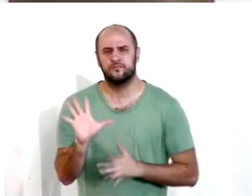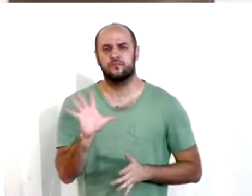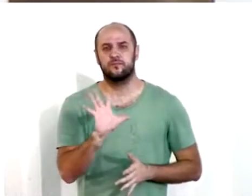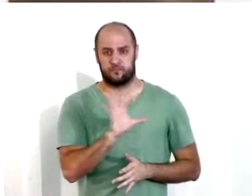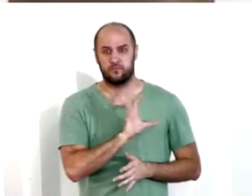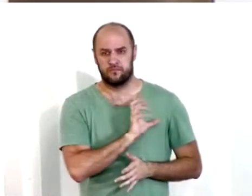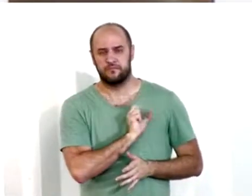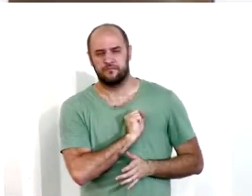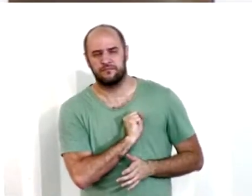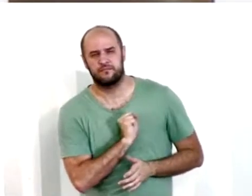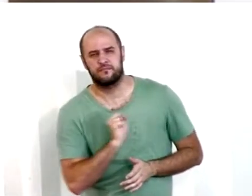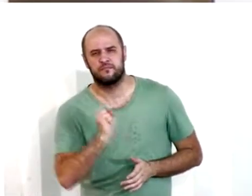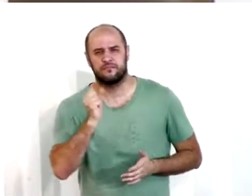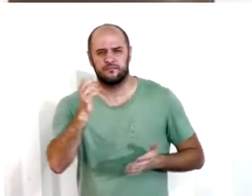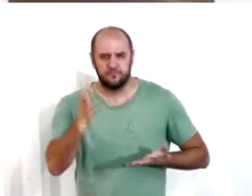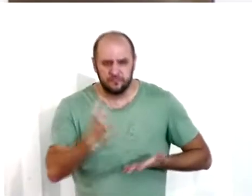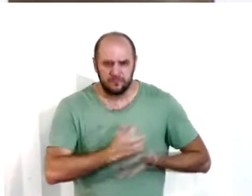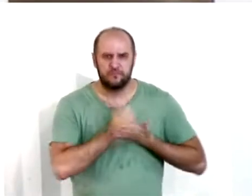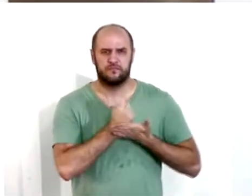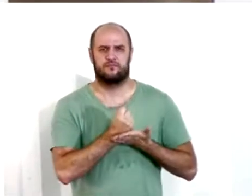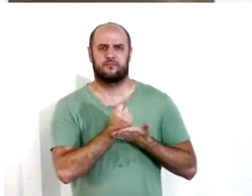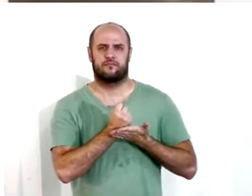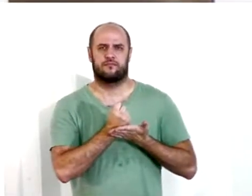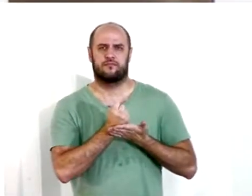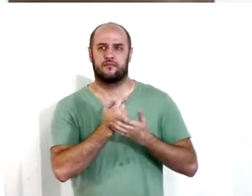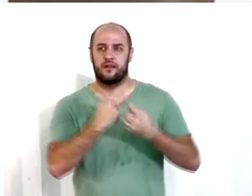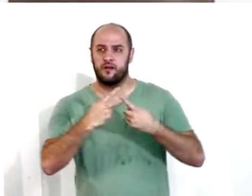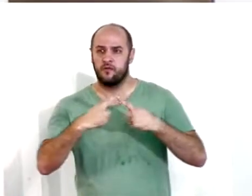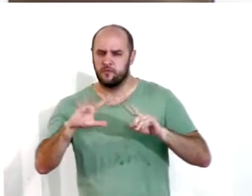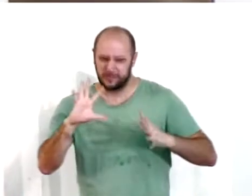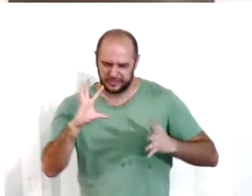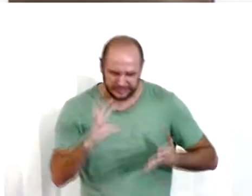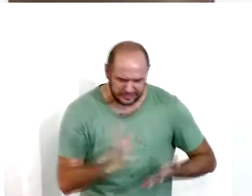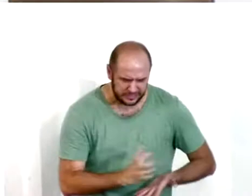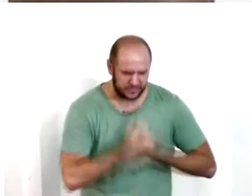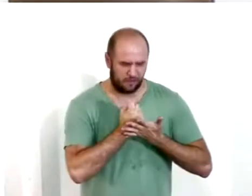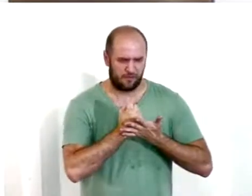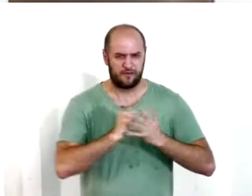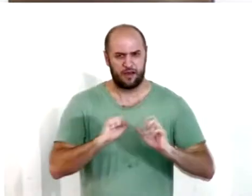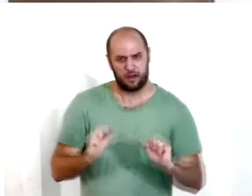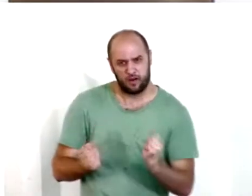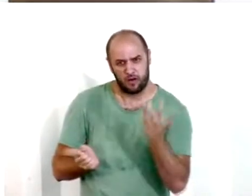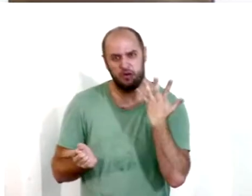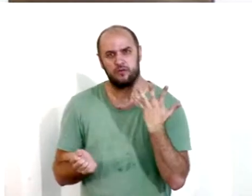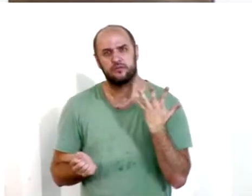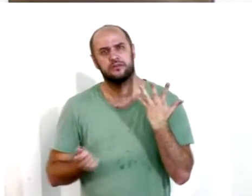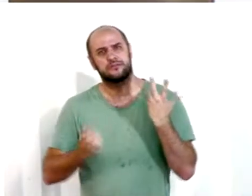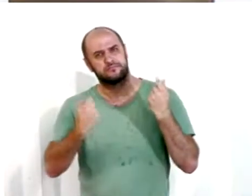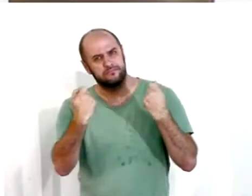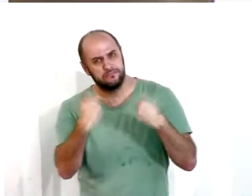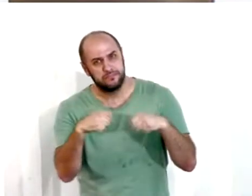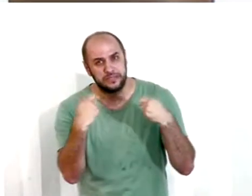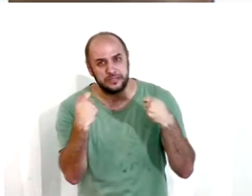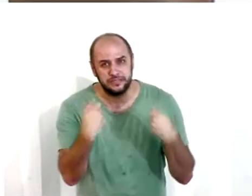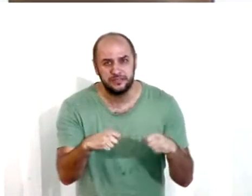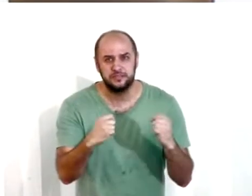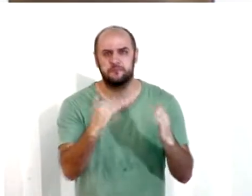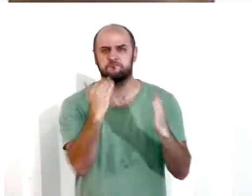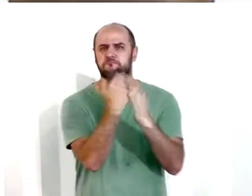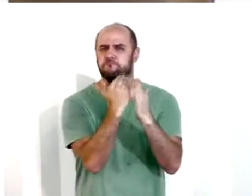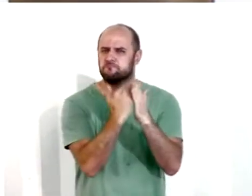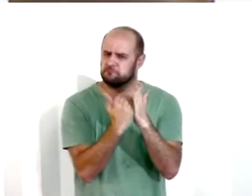nos resgata. Mas esse resgate, para que ele pudesse acontecer, ele precisou